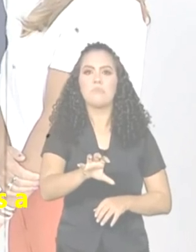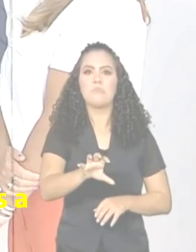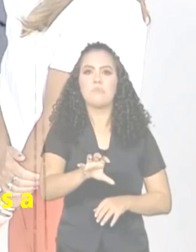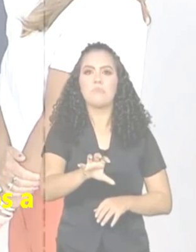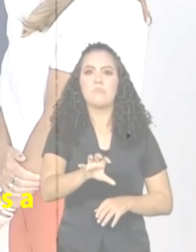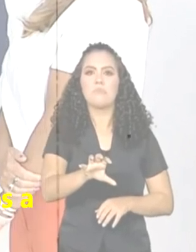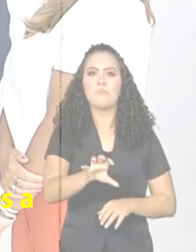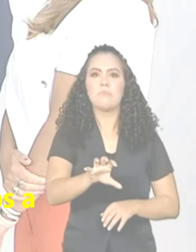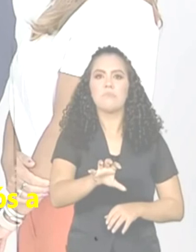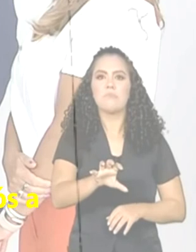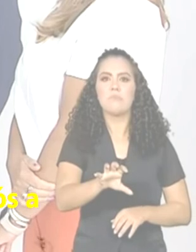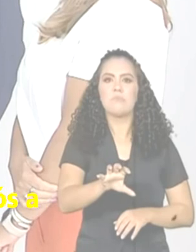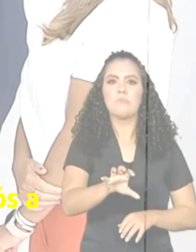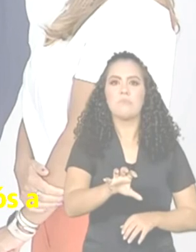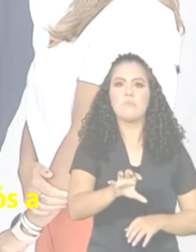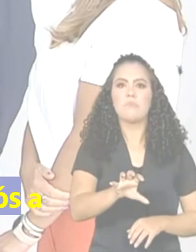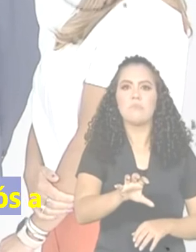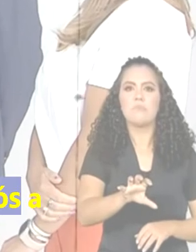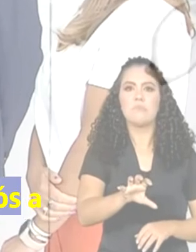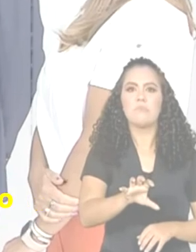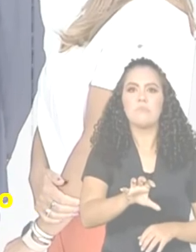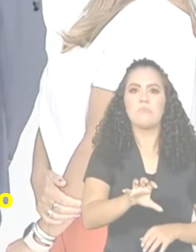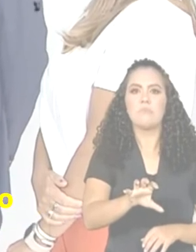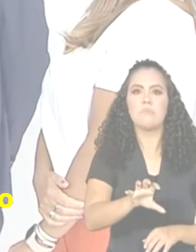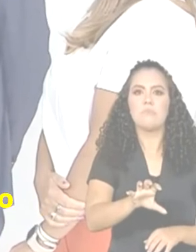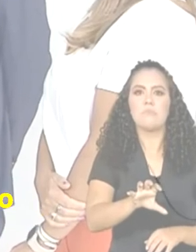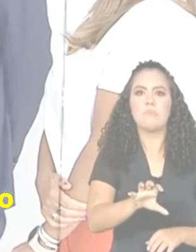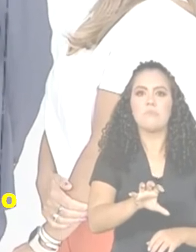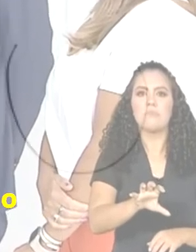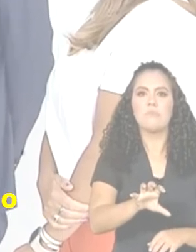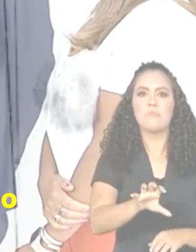Nacional da Indústria, instância que preside, e a